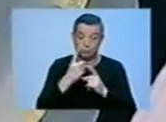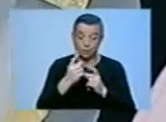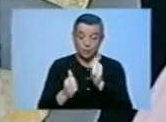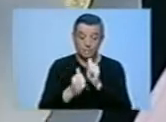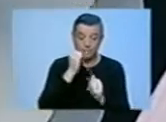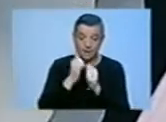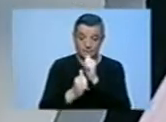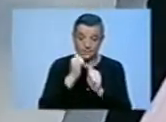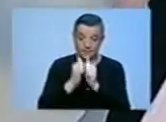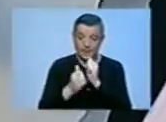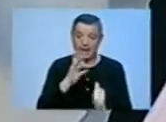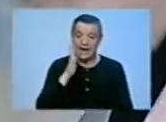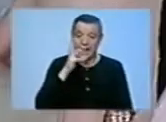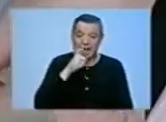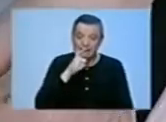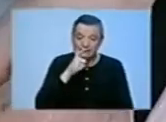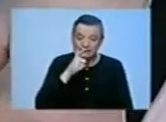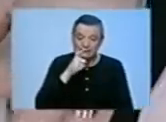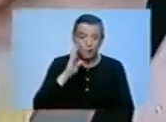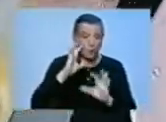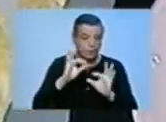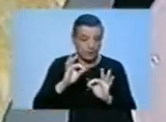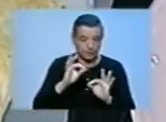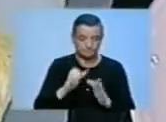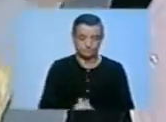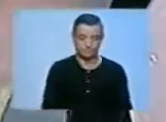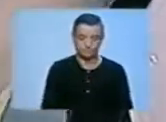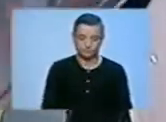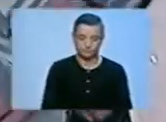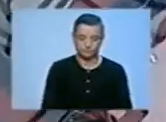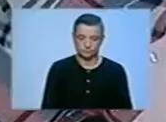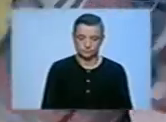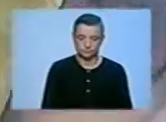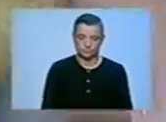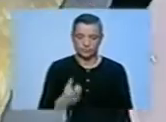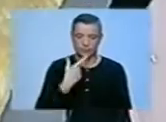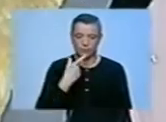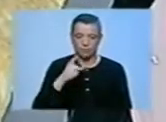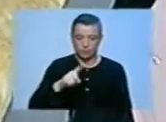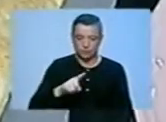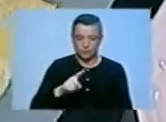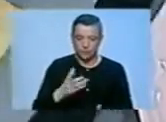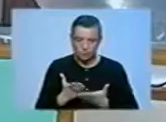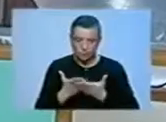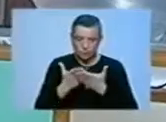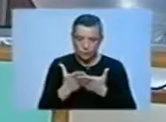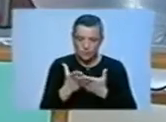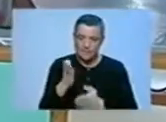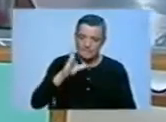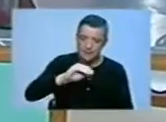decisões muitas vezes tão quente e vamos colocar do novo tabuleiro no forno por mais 5